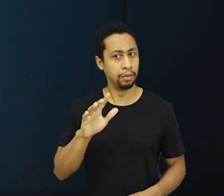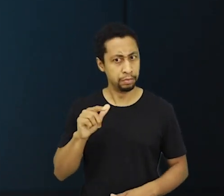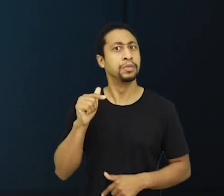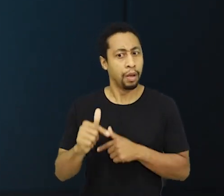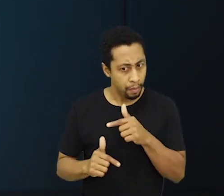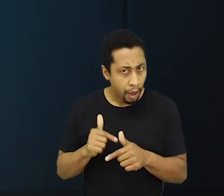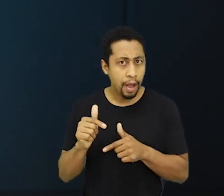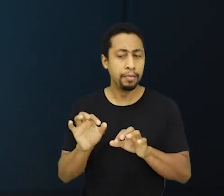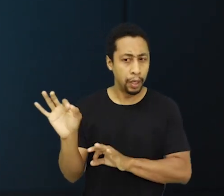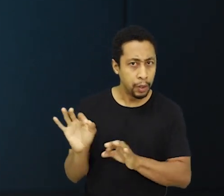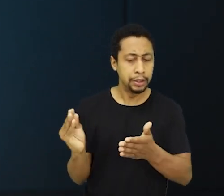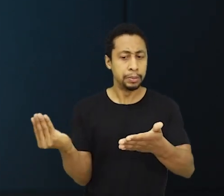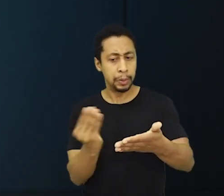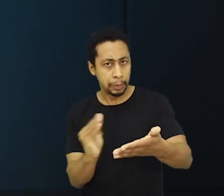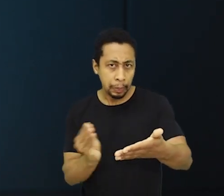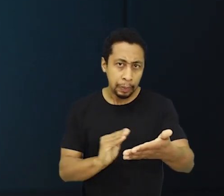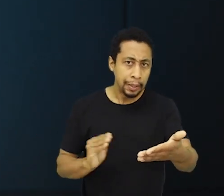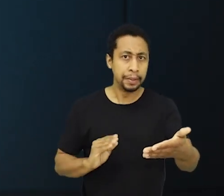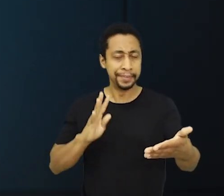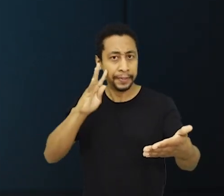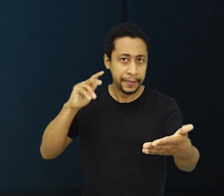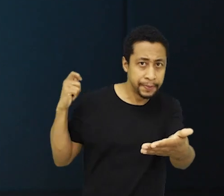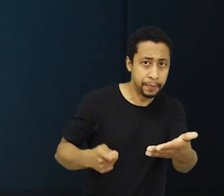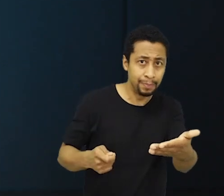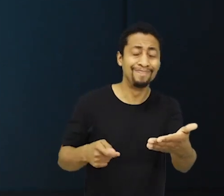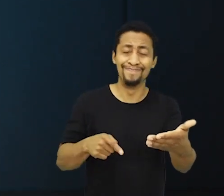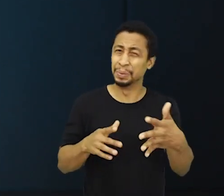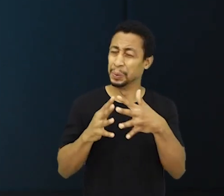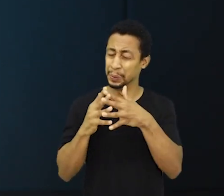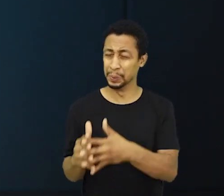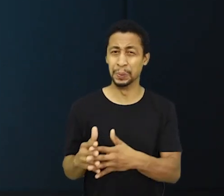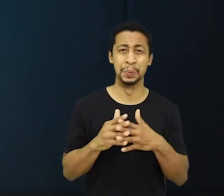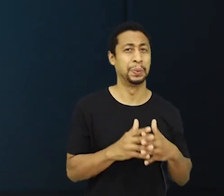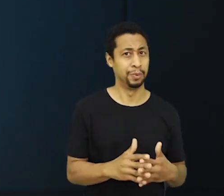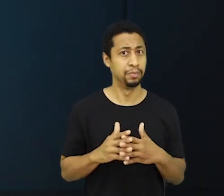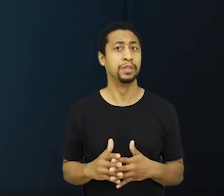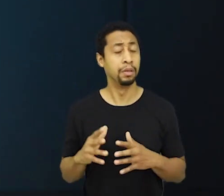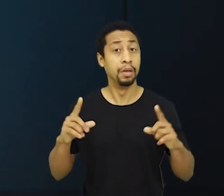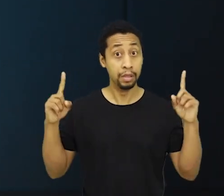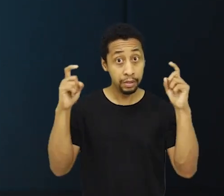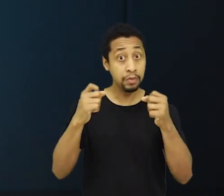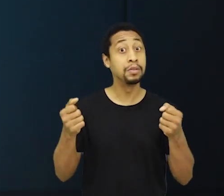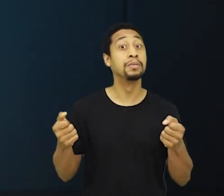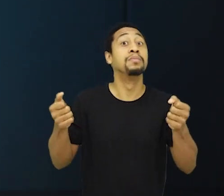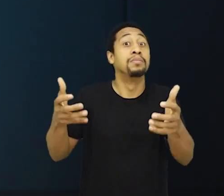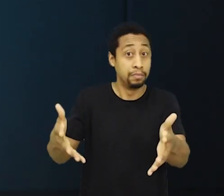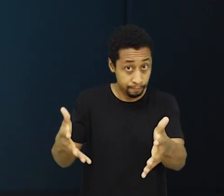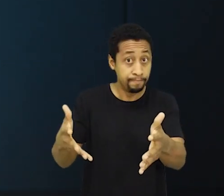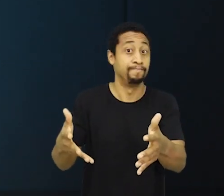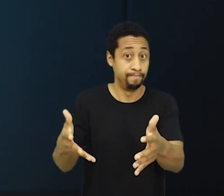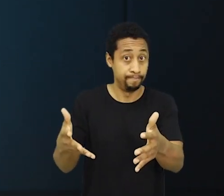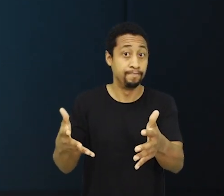uma técnica que seria um tanto quanto complexo da gente explanar aqui, talvez